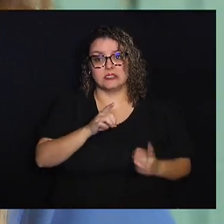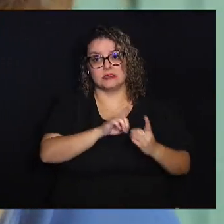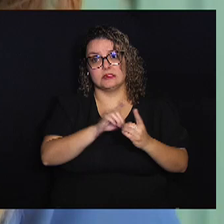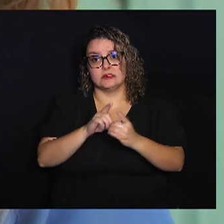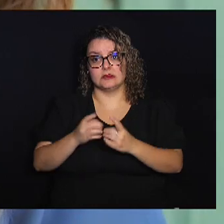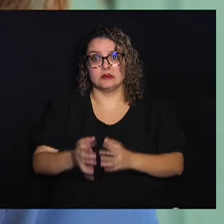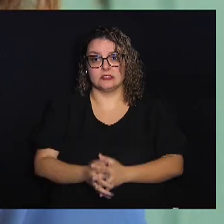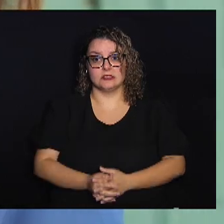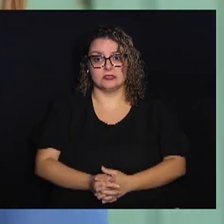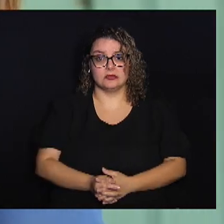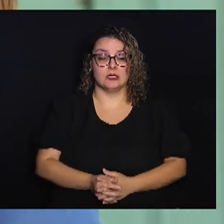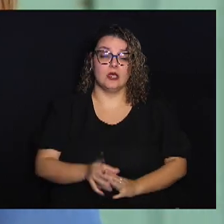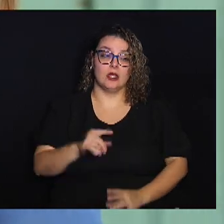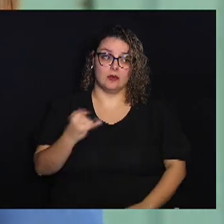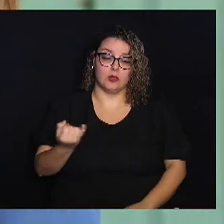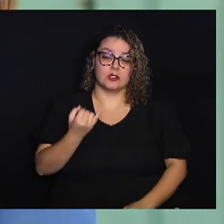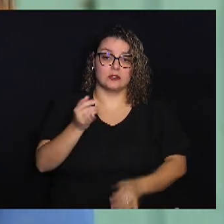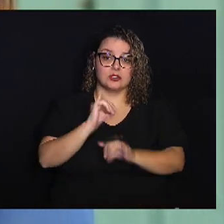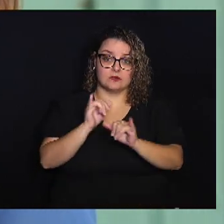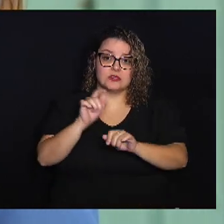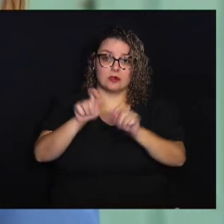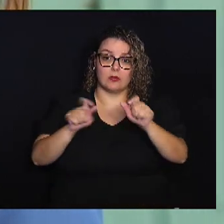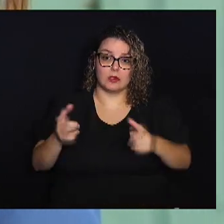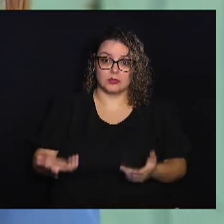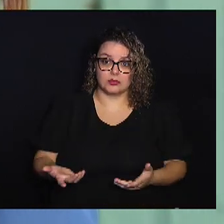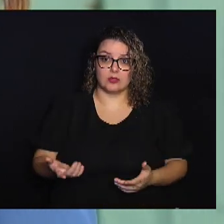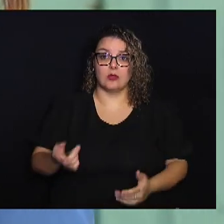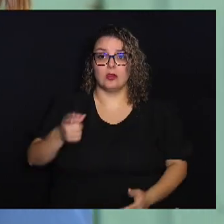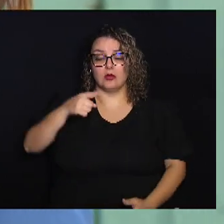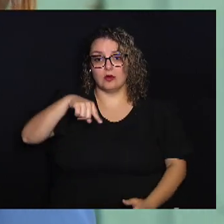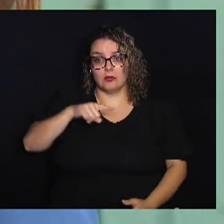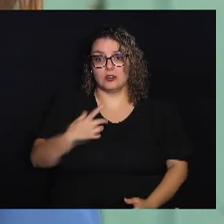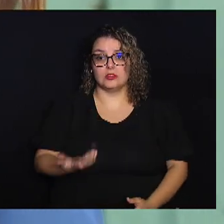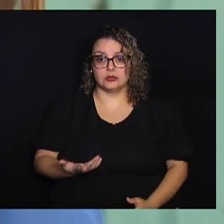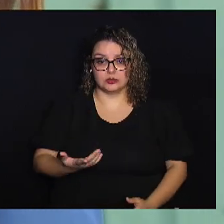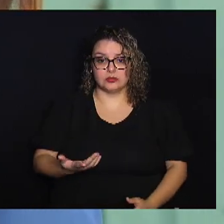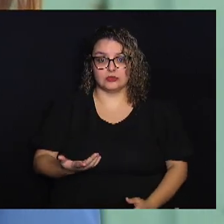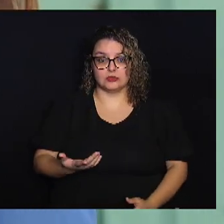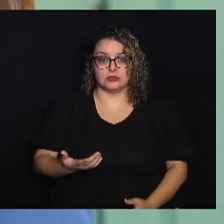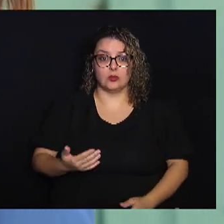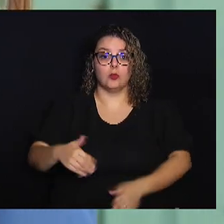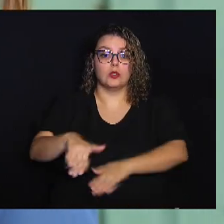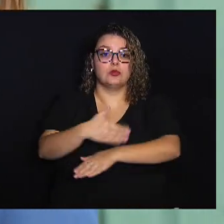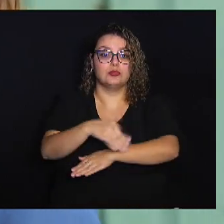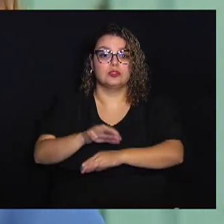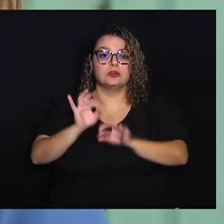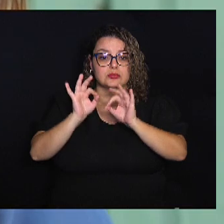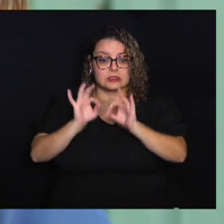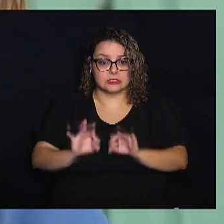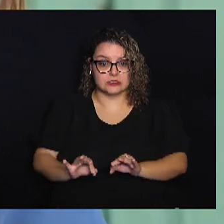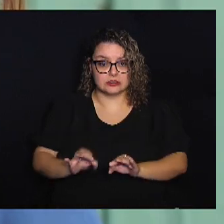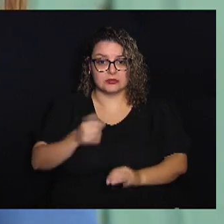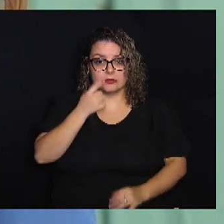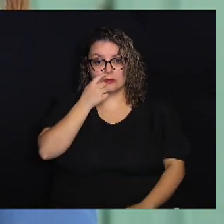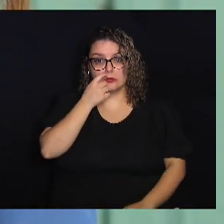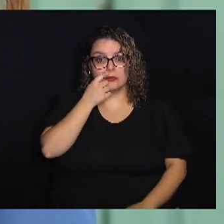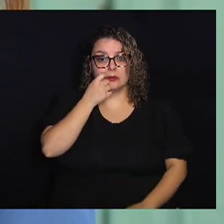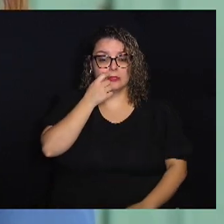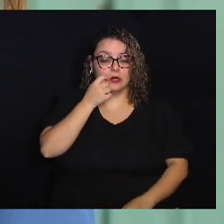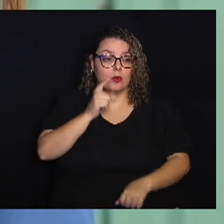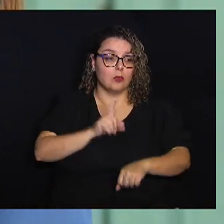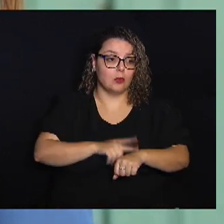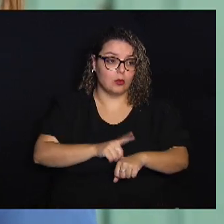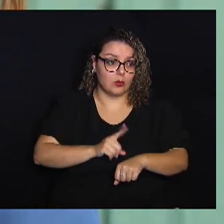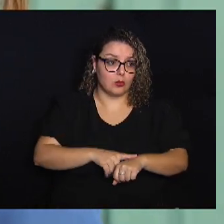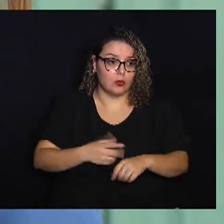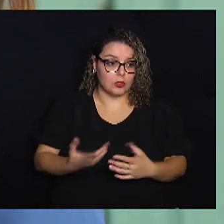atendimentos. É importante a gente avisar o pessoal. Vocês estão aqui, passa o endereço certinho, o horário que vocês